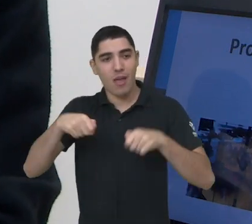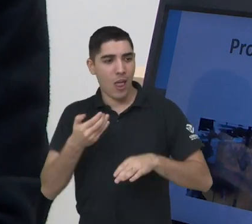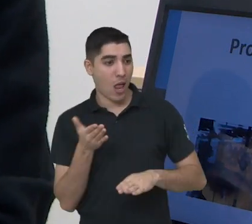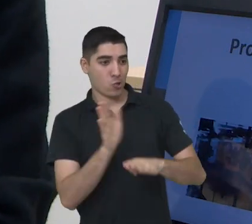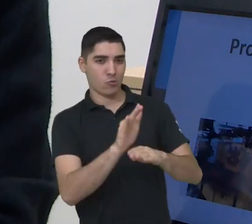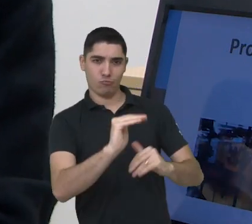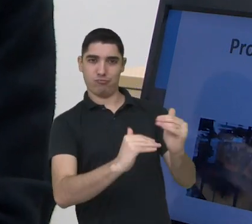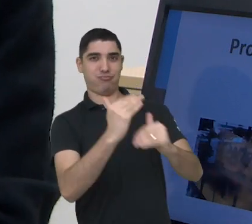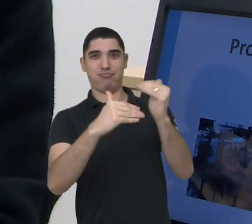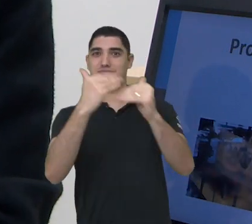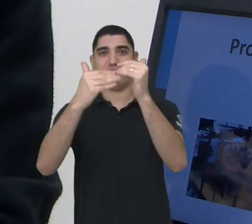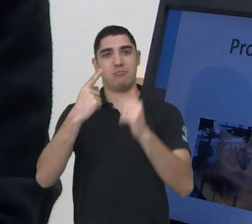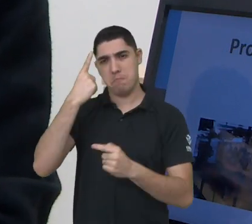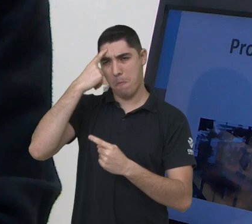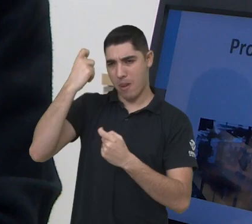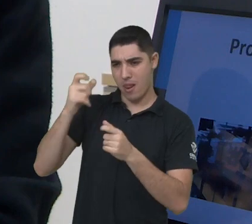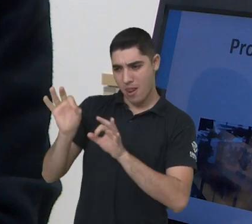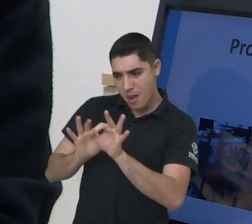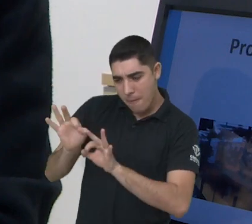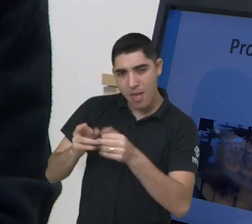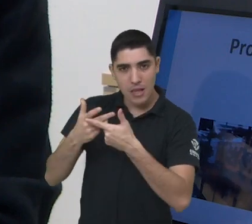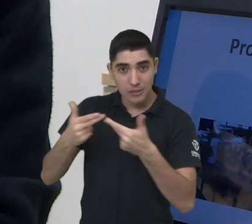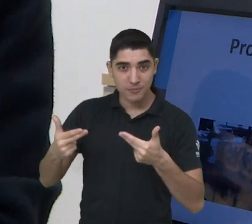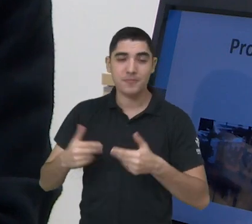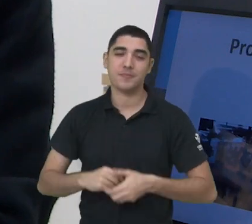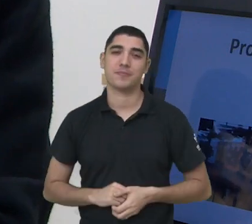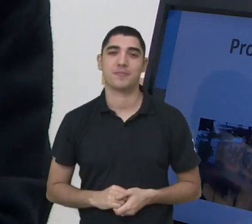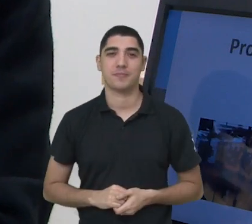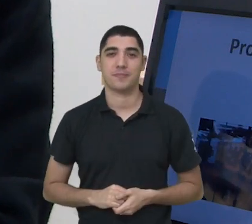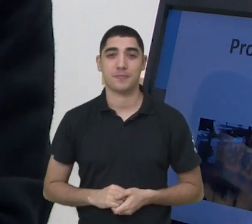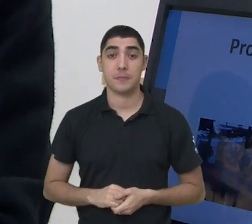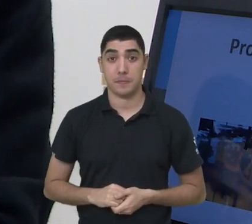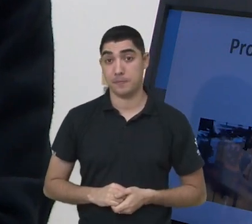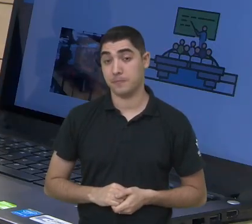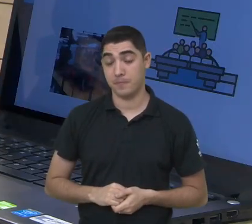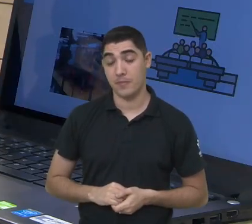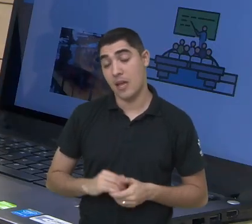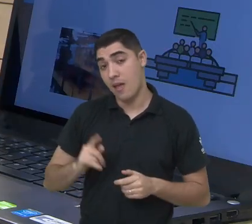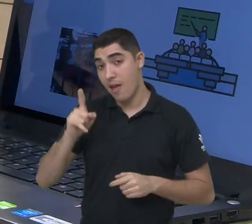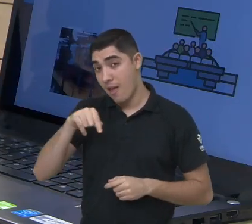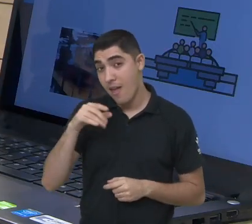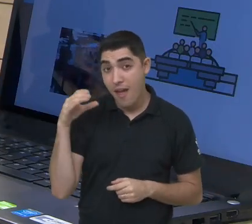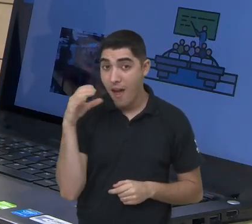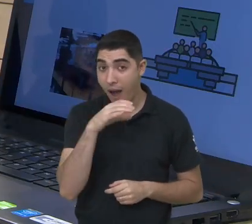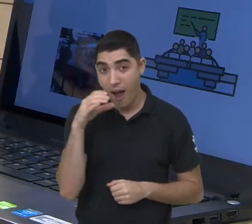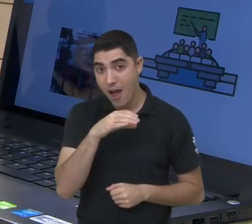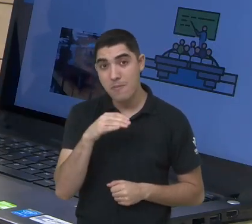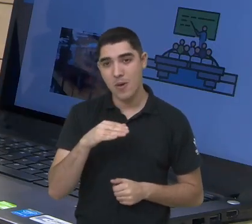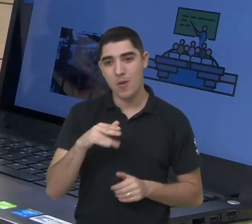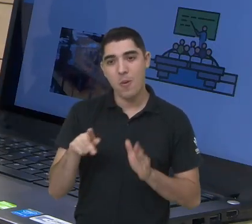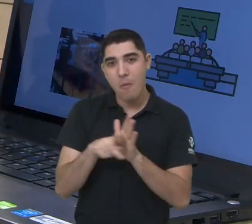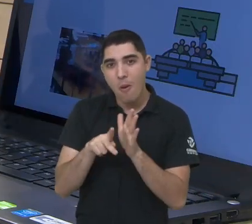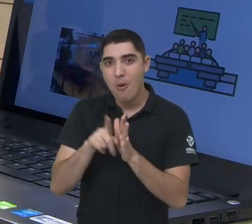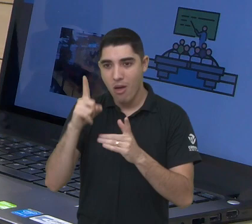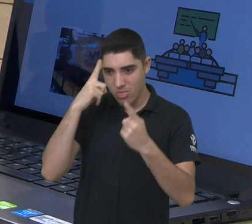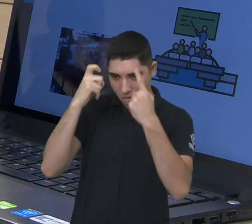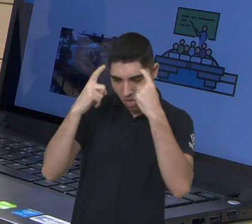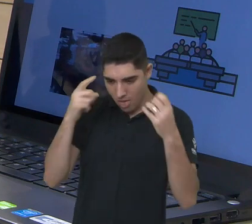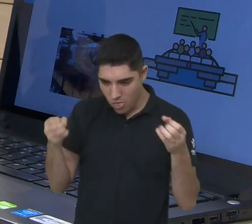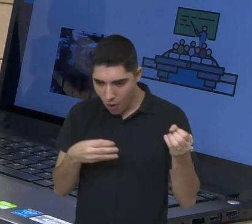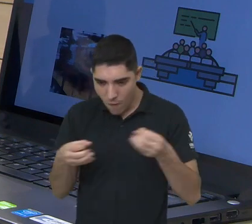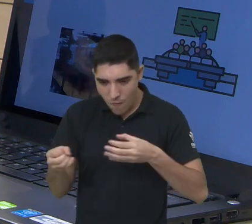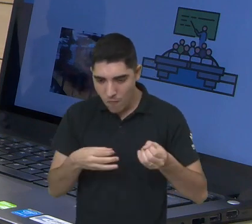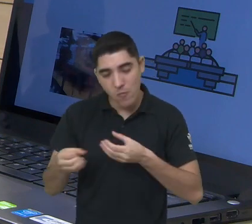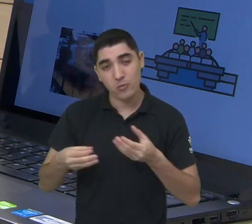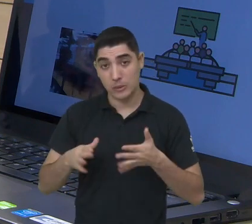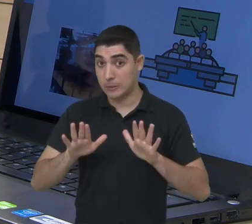essa organização e esse planejamento nessas atividades. Tudo acontece muito rápido dentro do ambiente de inovação, né?